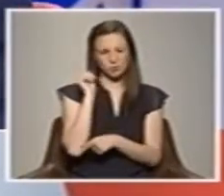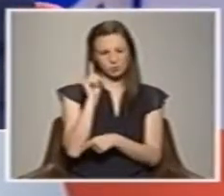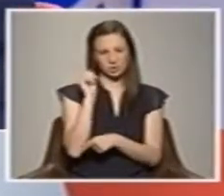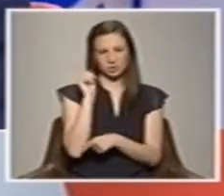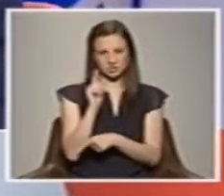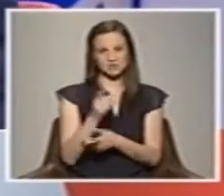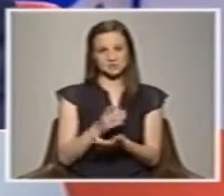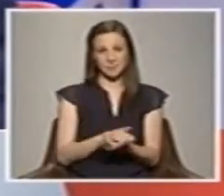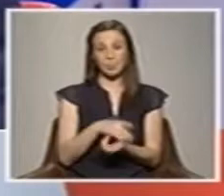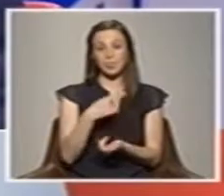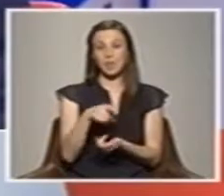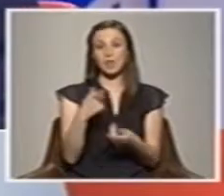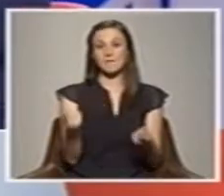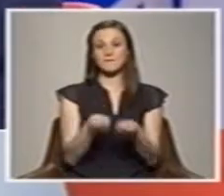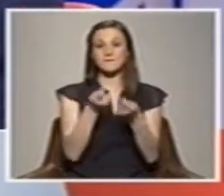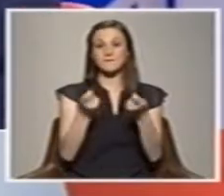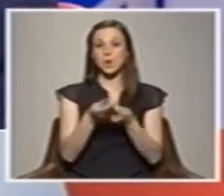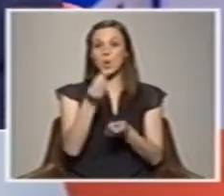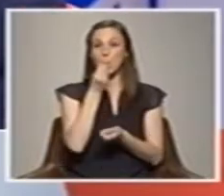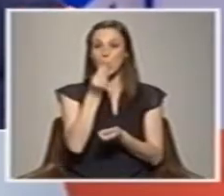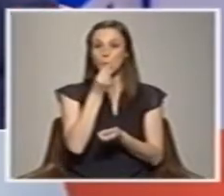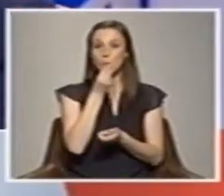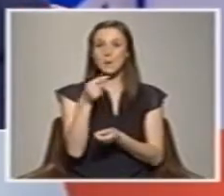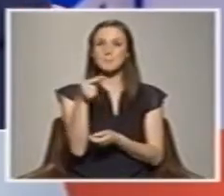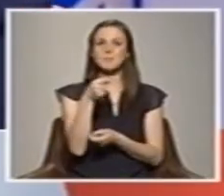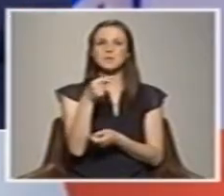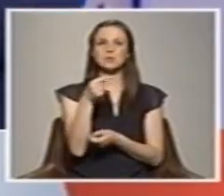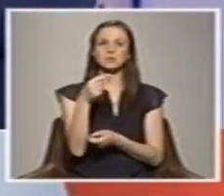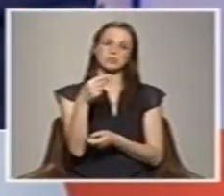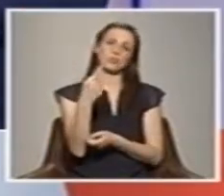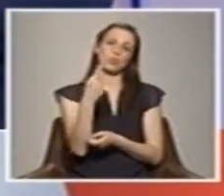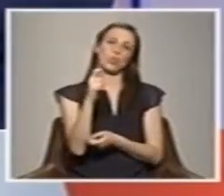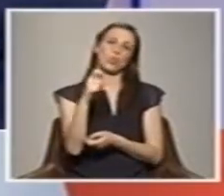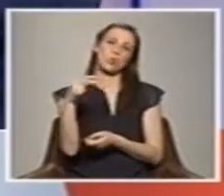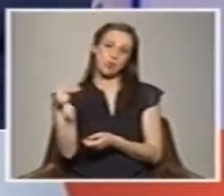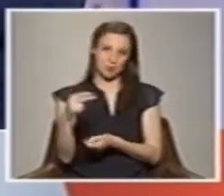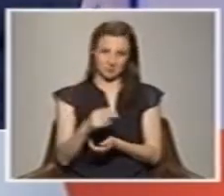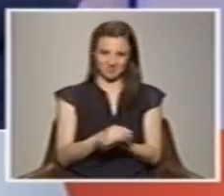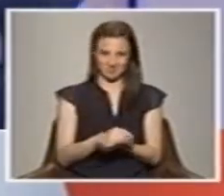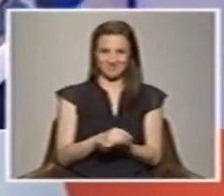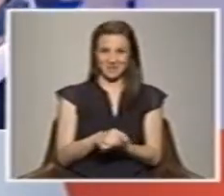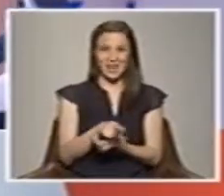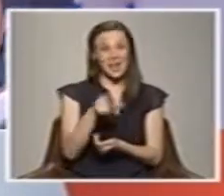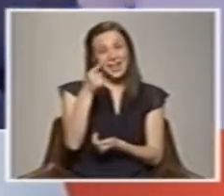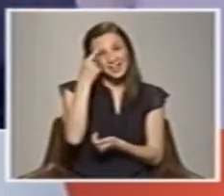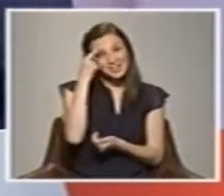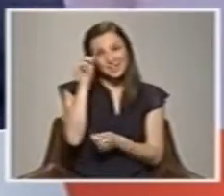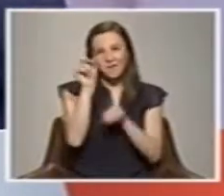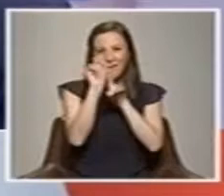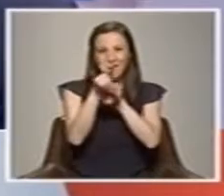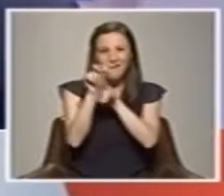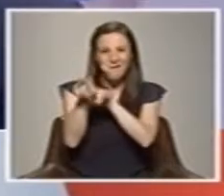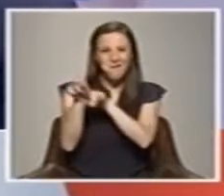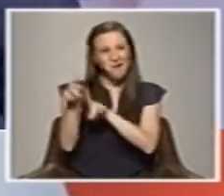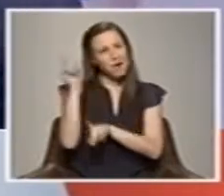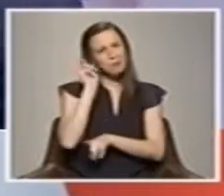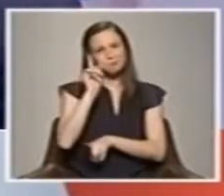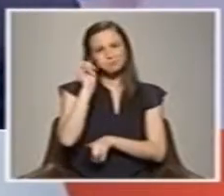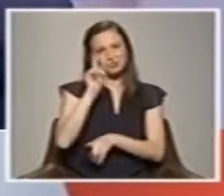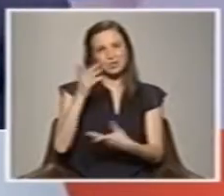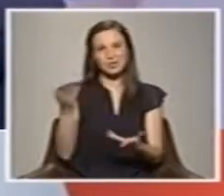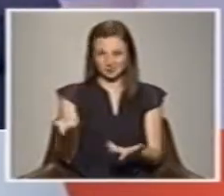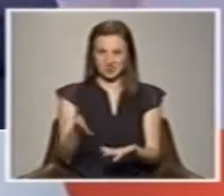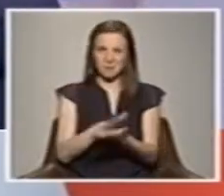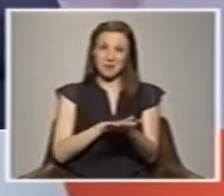até uma campanha chamada Comer a Menos de um Euro, em que se vê... Quer dizer, as dicas são importantíssimas para segurar estas famílias. Sim. Por